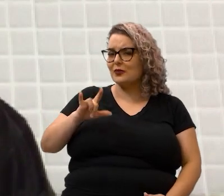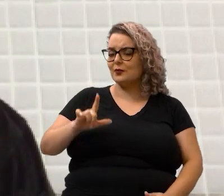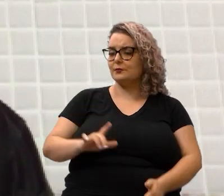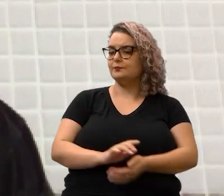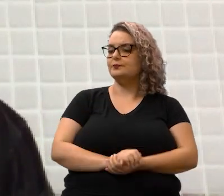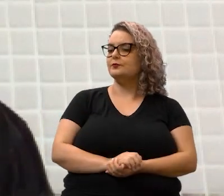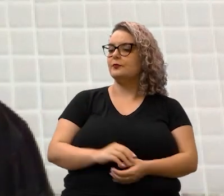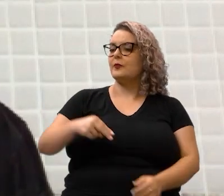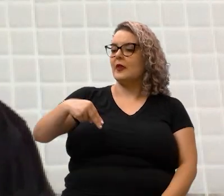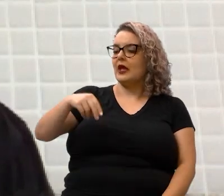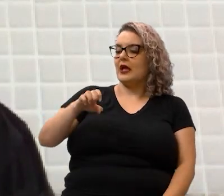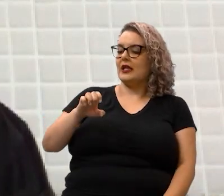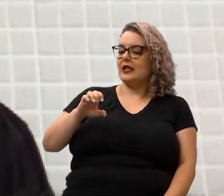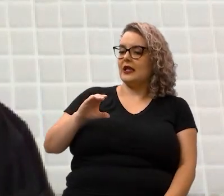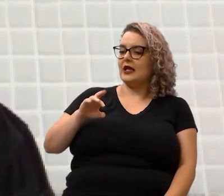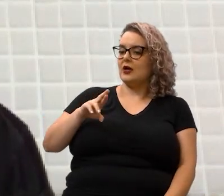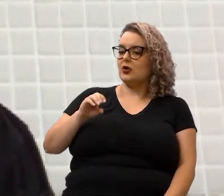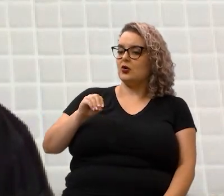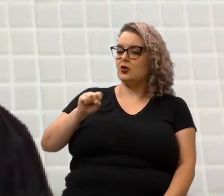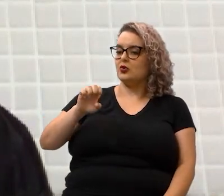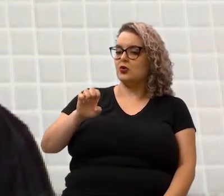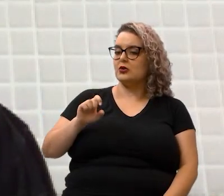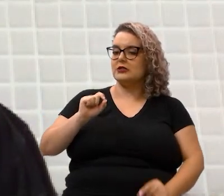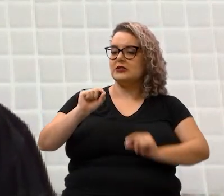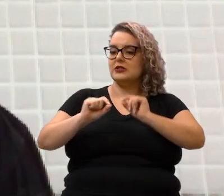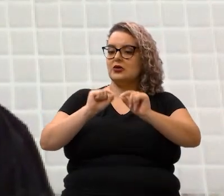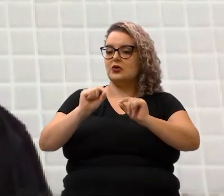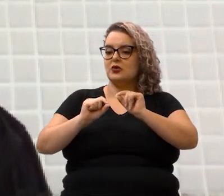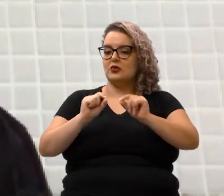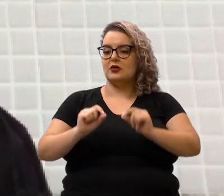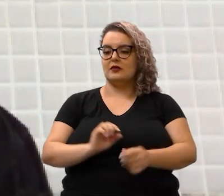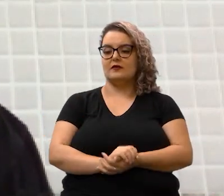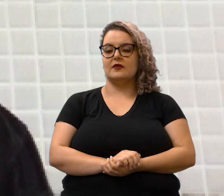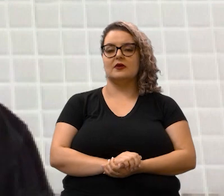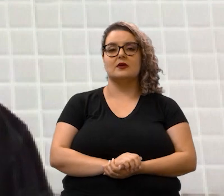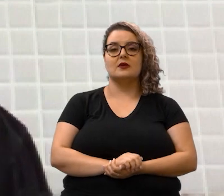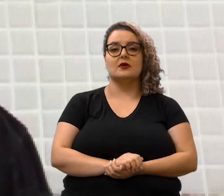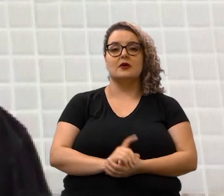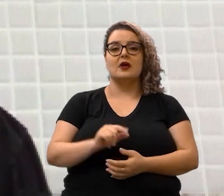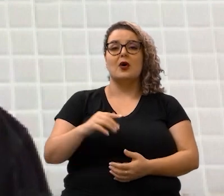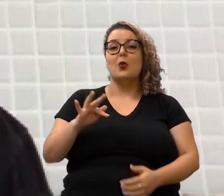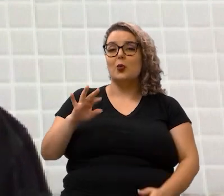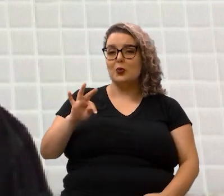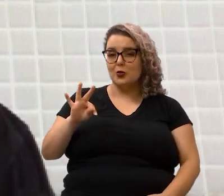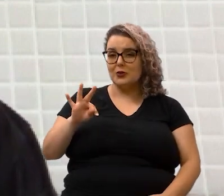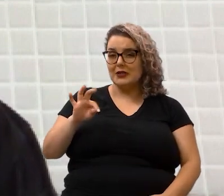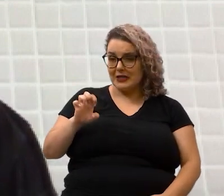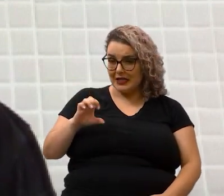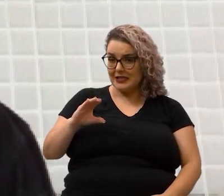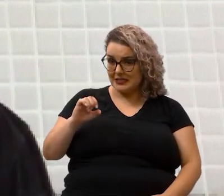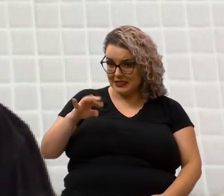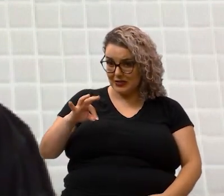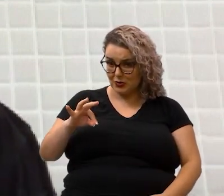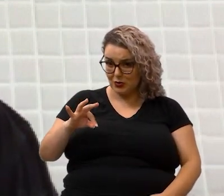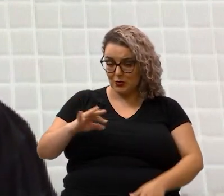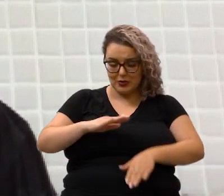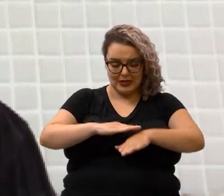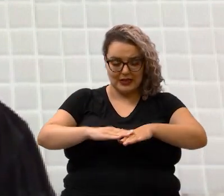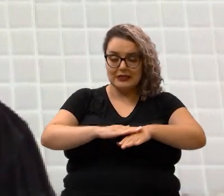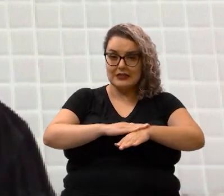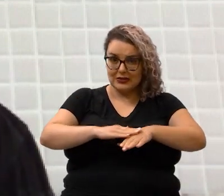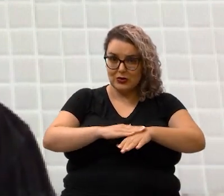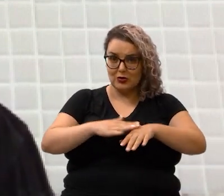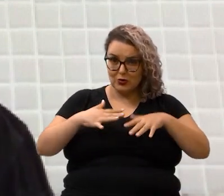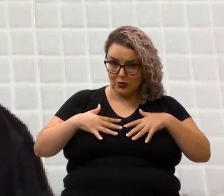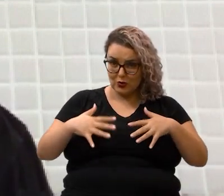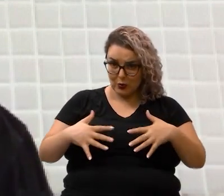A necrose nada mais é do que uma morte de tecido. O tecido, todo